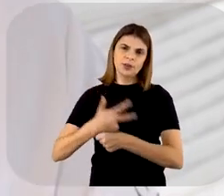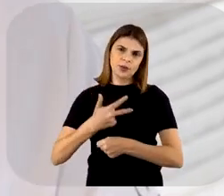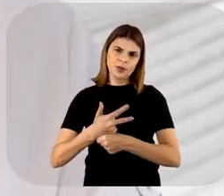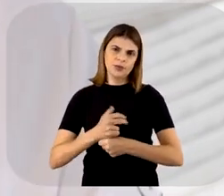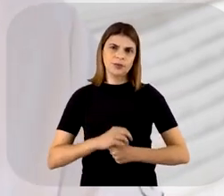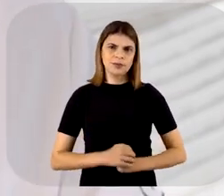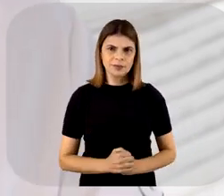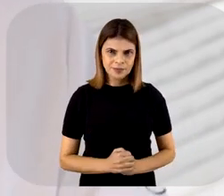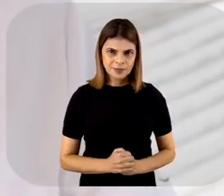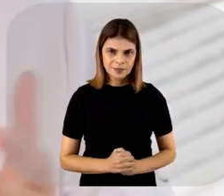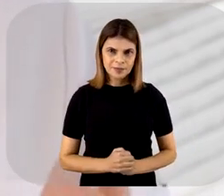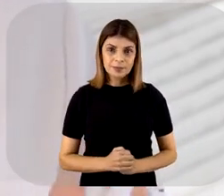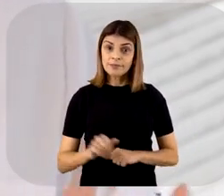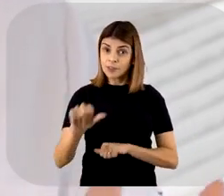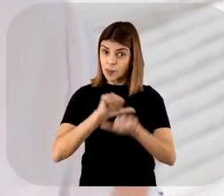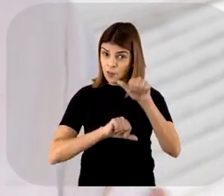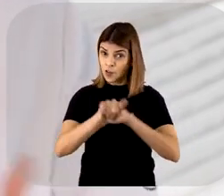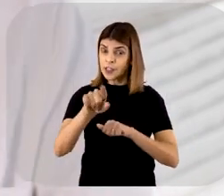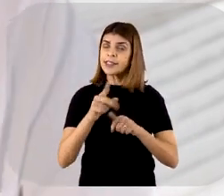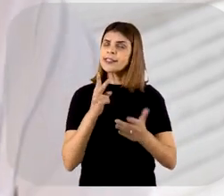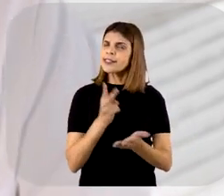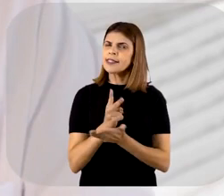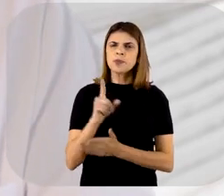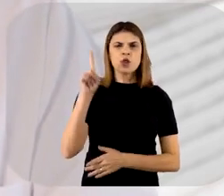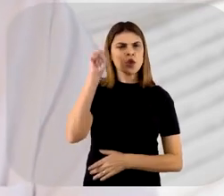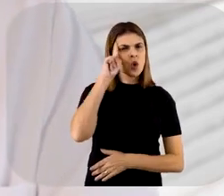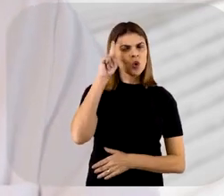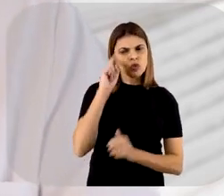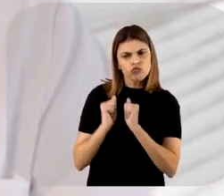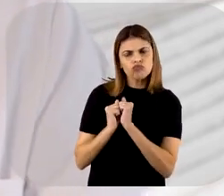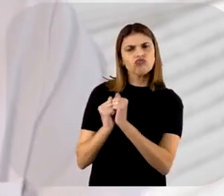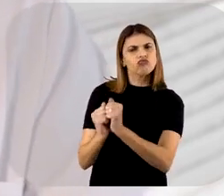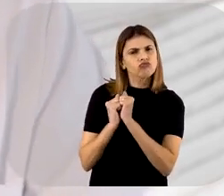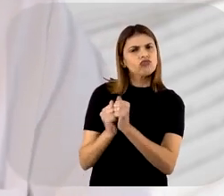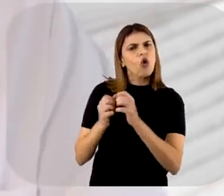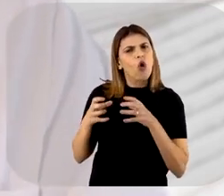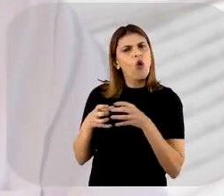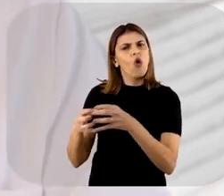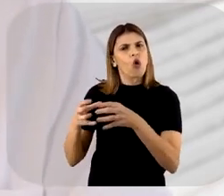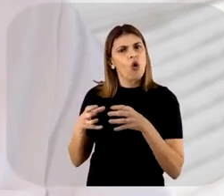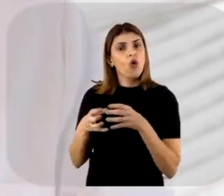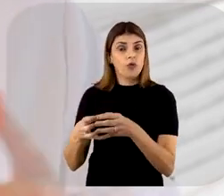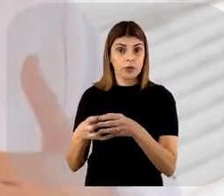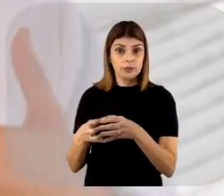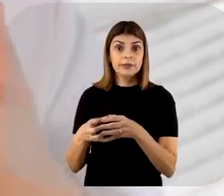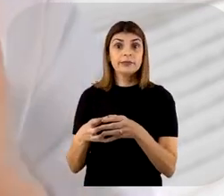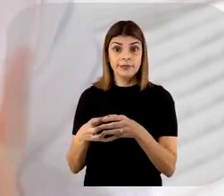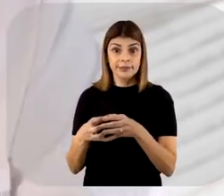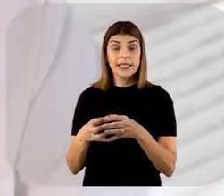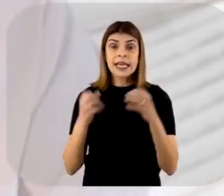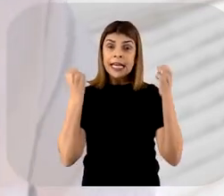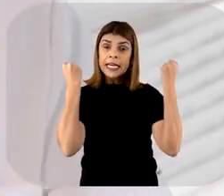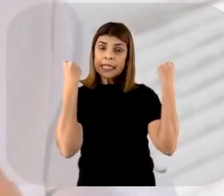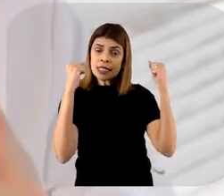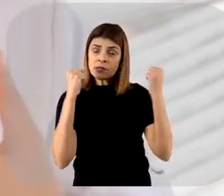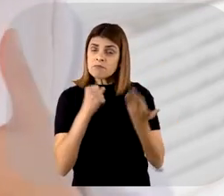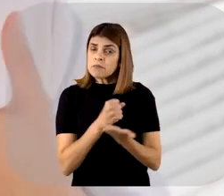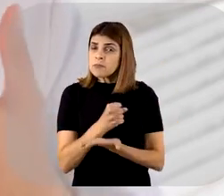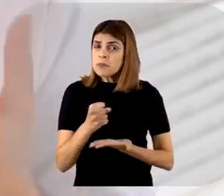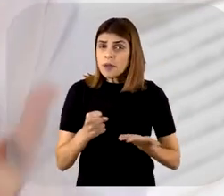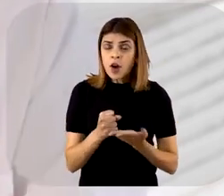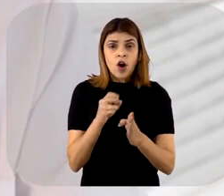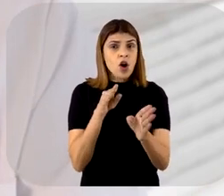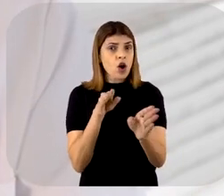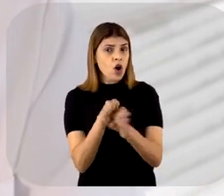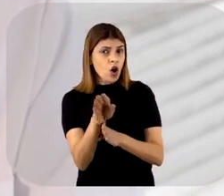idosa. Vocês estão aí diariamente nesse convívio. Então esses exercícios,